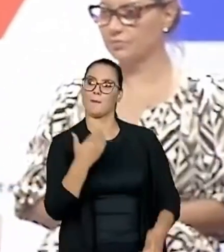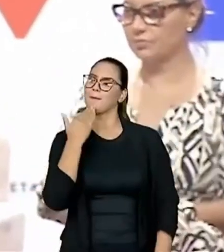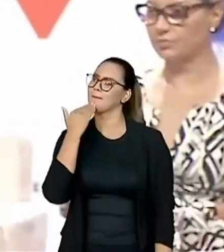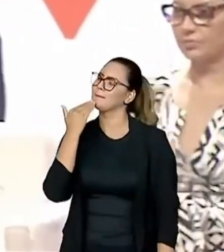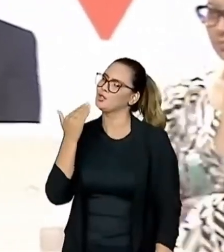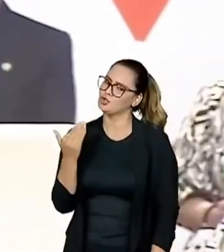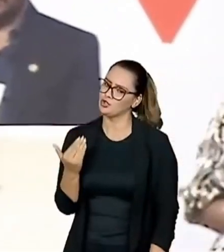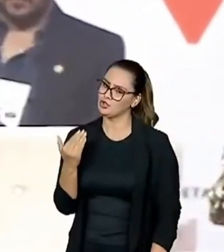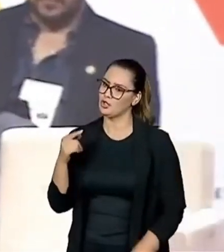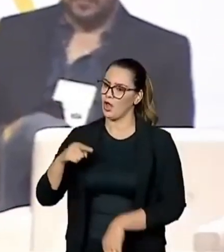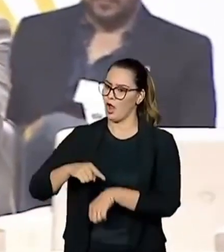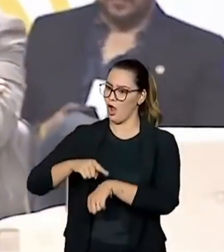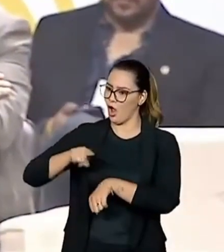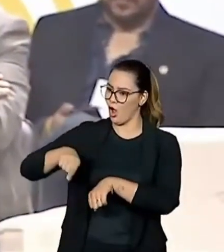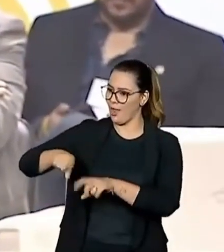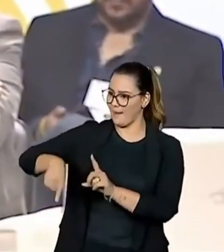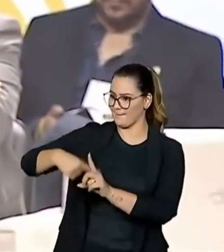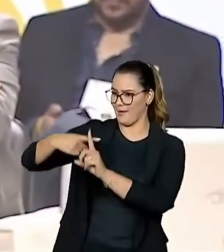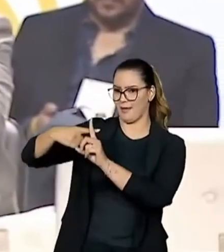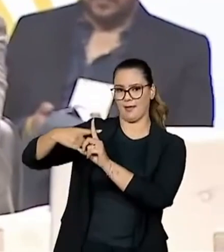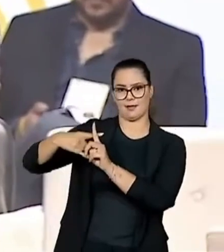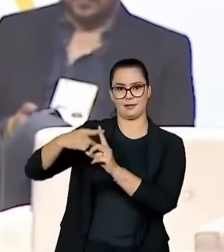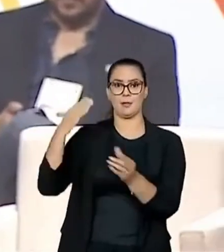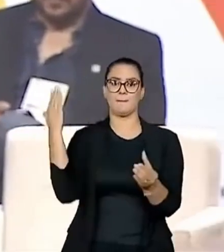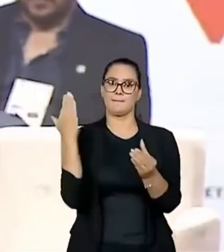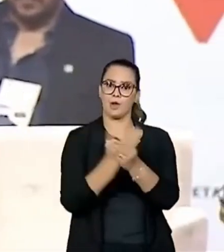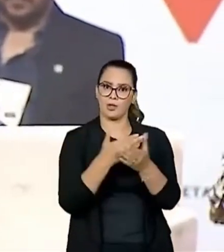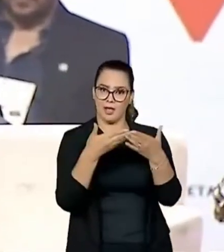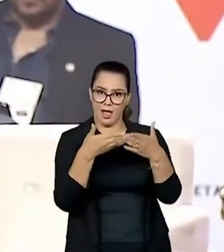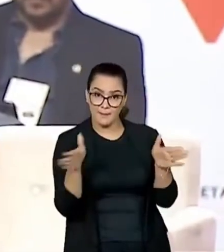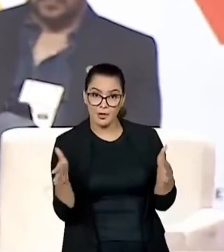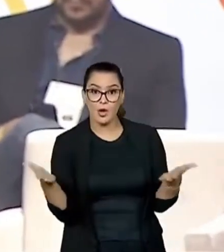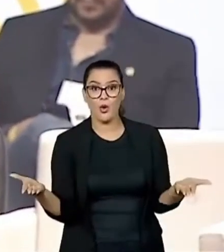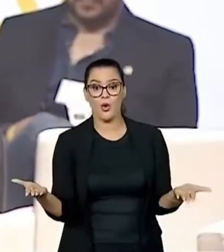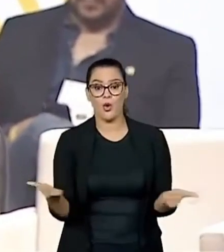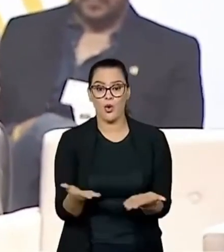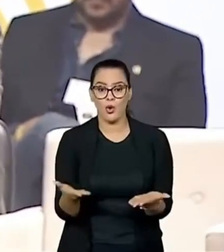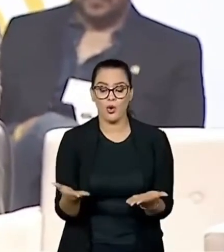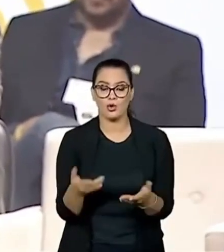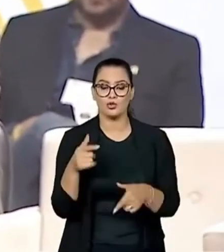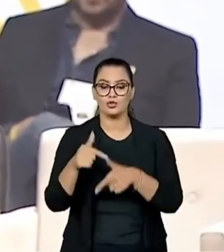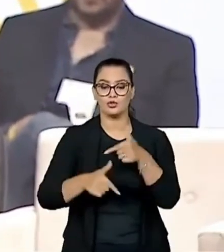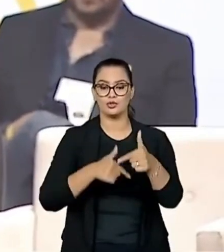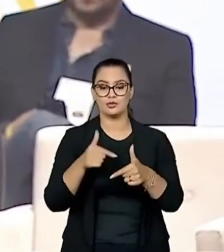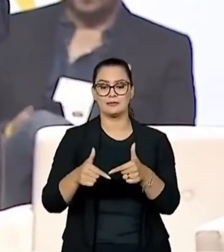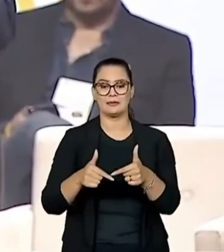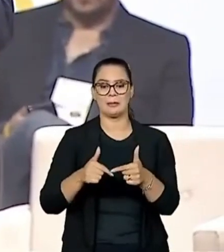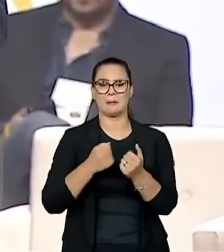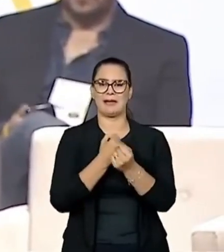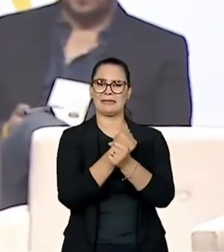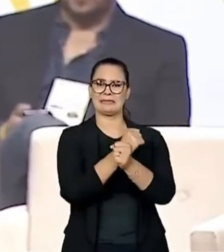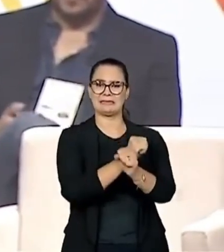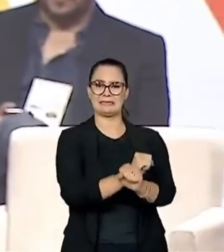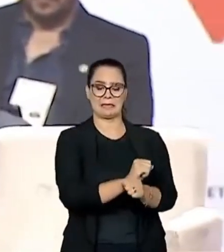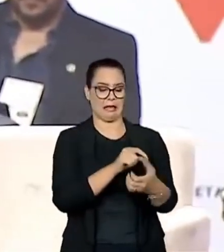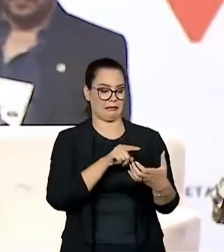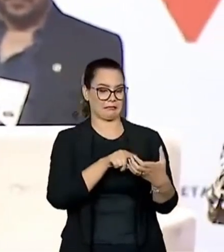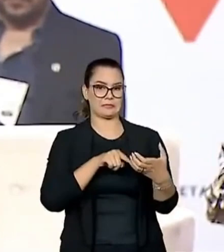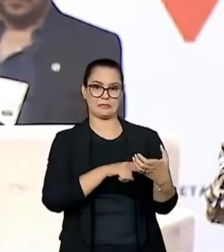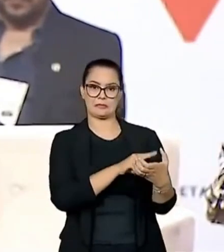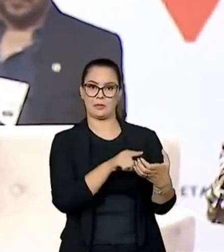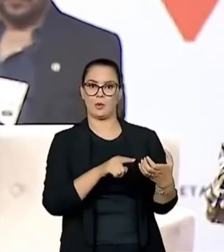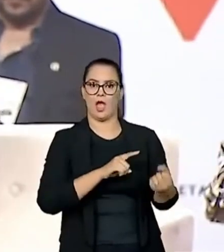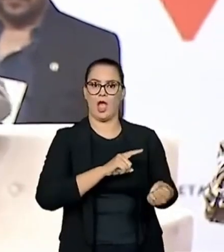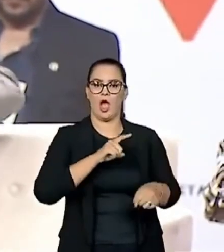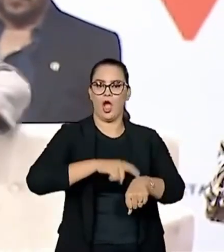pedia hora extra, eu abria processo. Hoje, se trabalha de escravo no celular, trabalha no